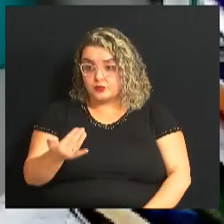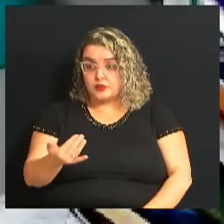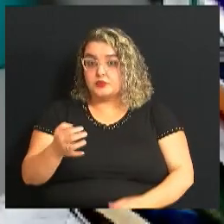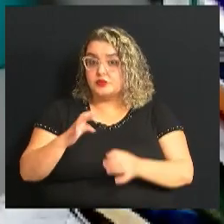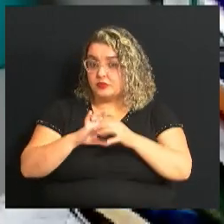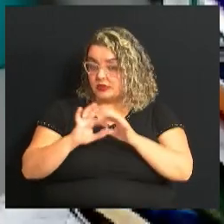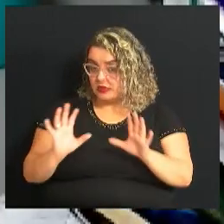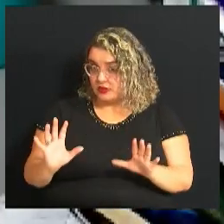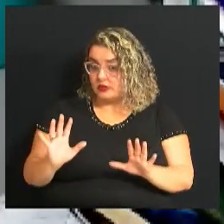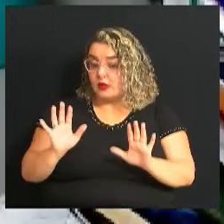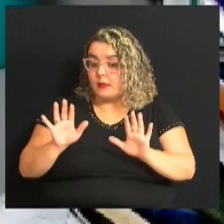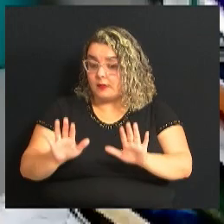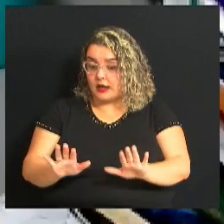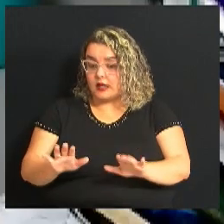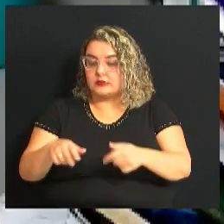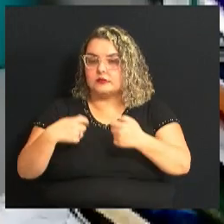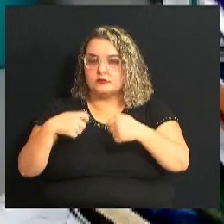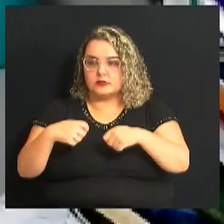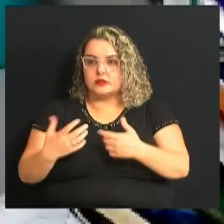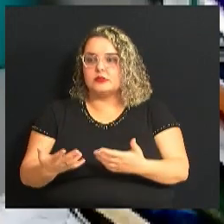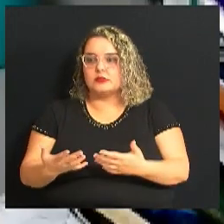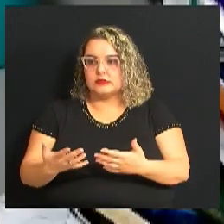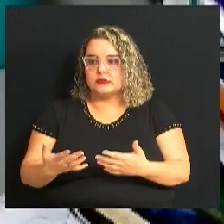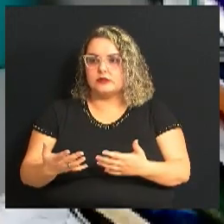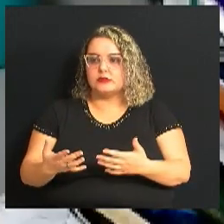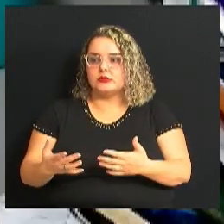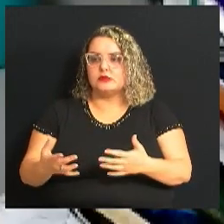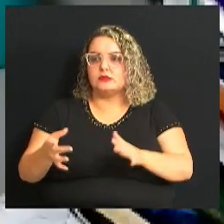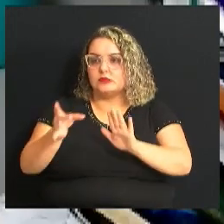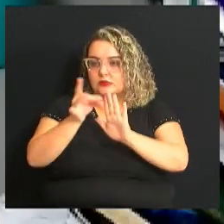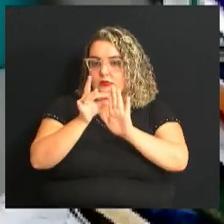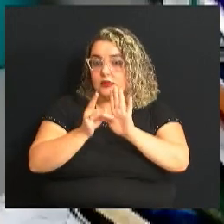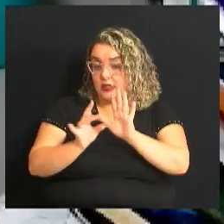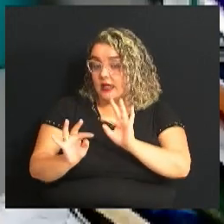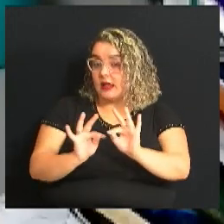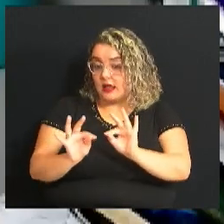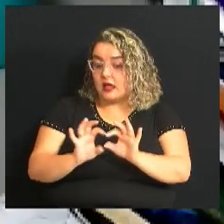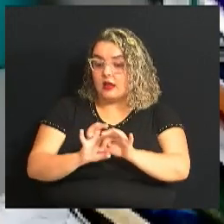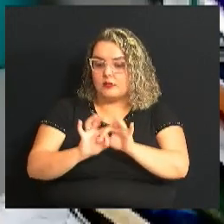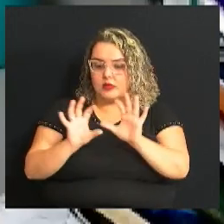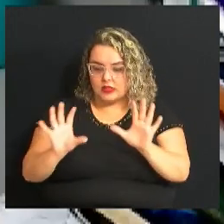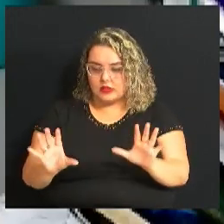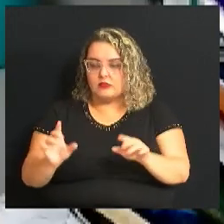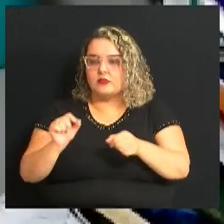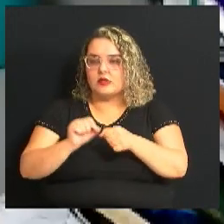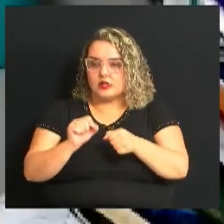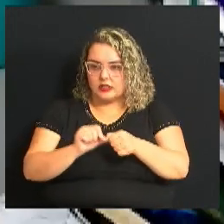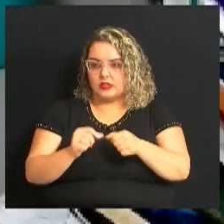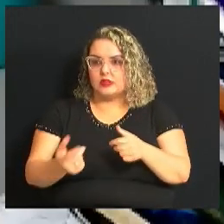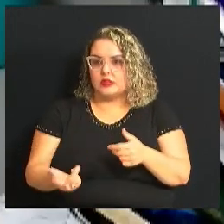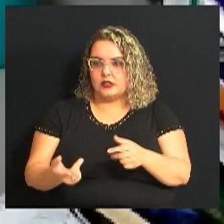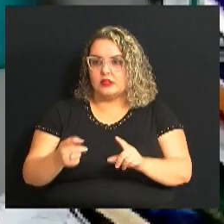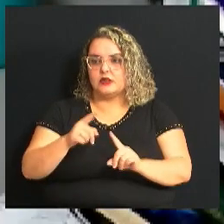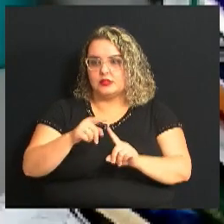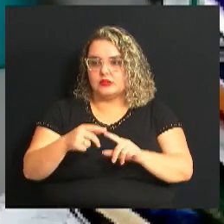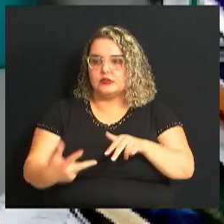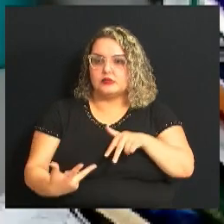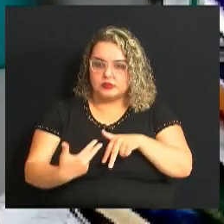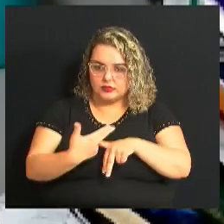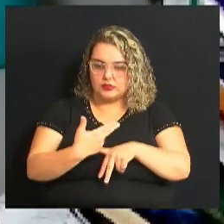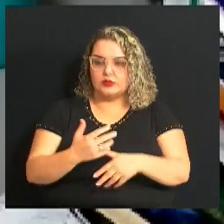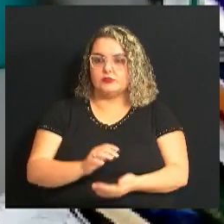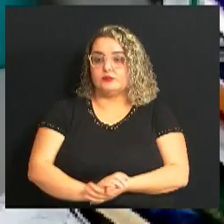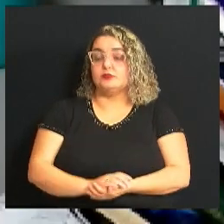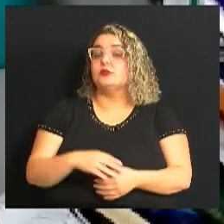autorizado, mas é preciso um critério técnico para liberar a realização desse tipo de cirurgias. Olha